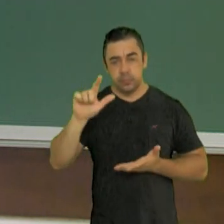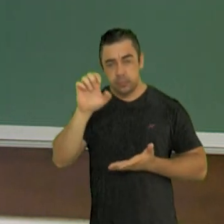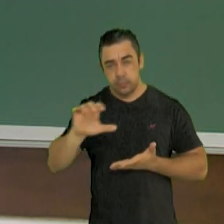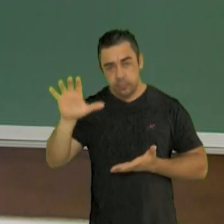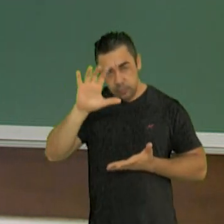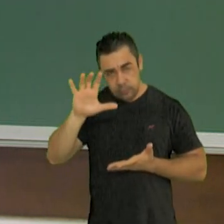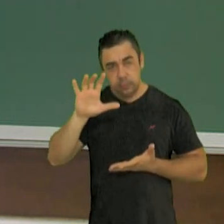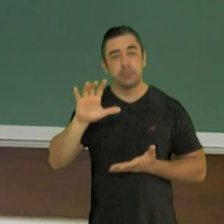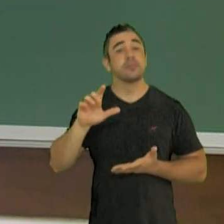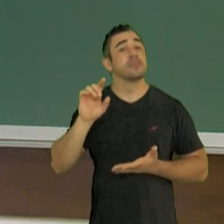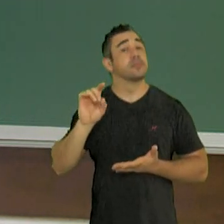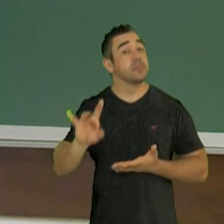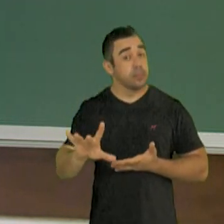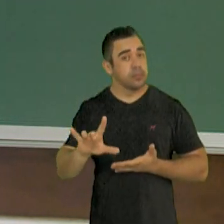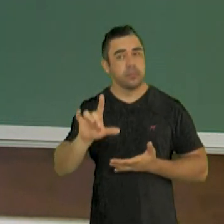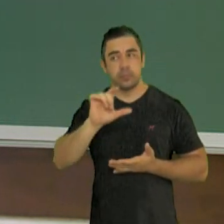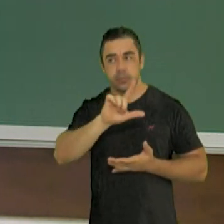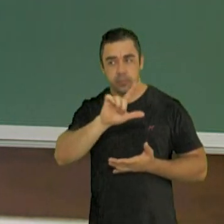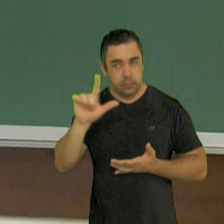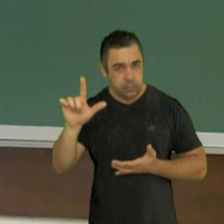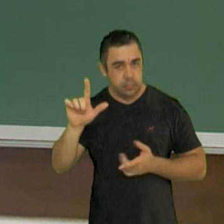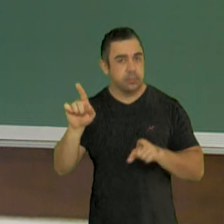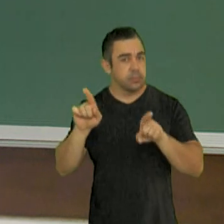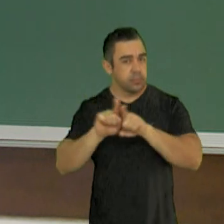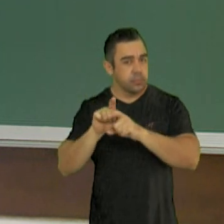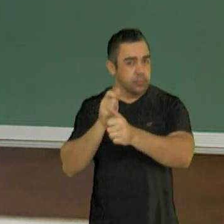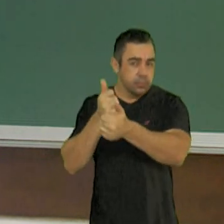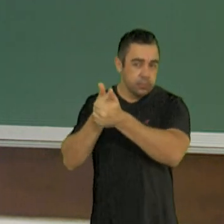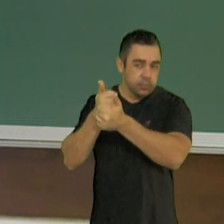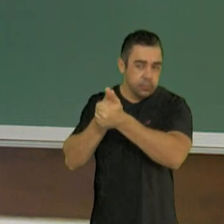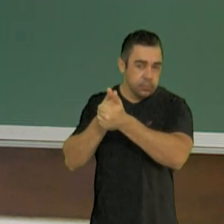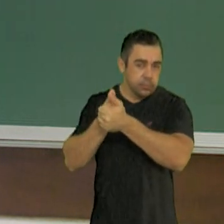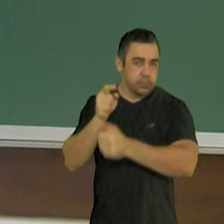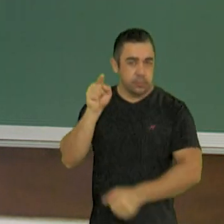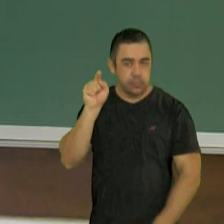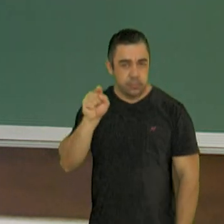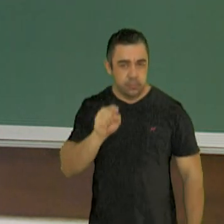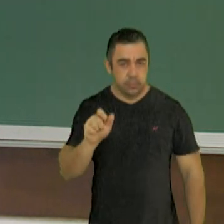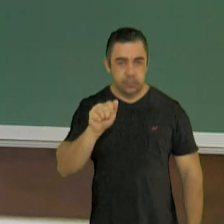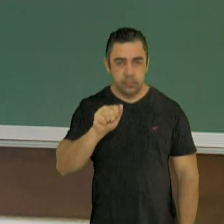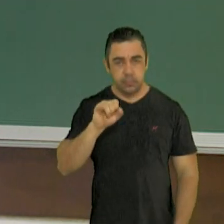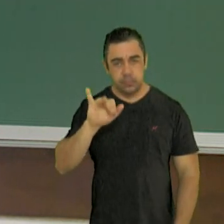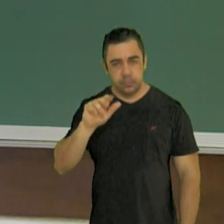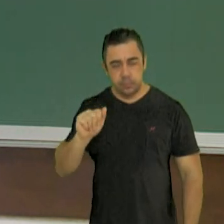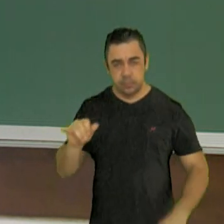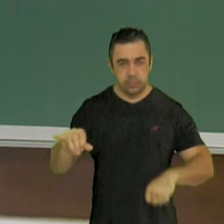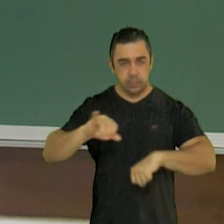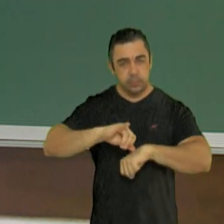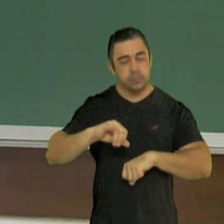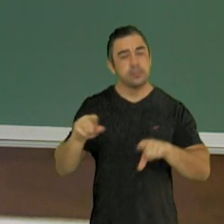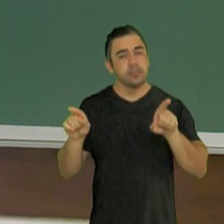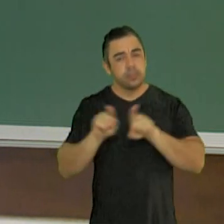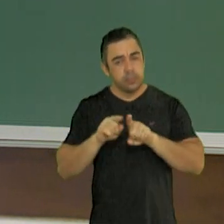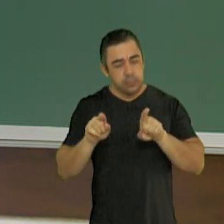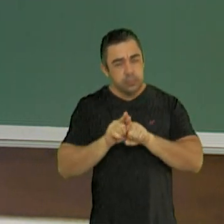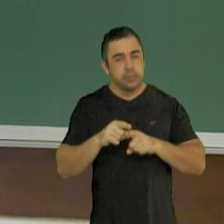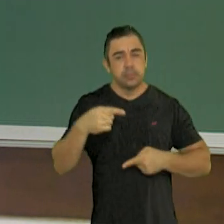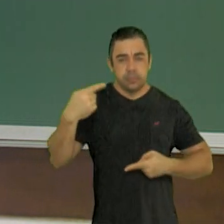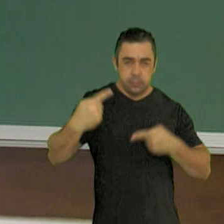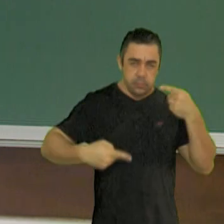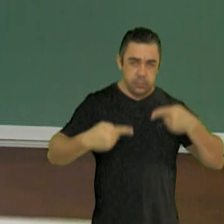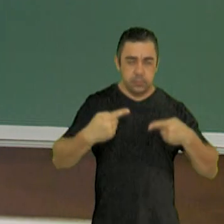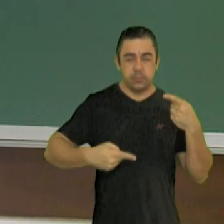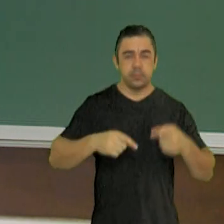europeu. Não só no leste europeu, né, mas nós vimos que também no, na Ásia Central nós temos também uma disputa aí de